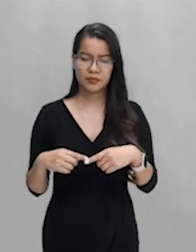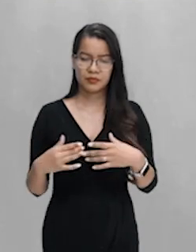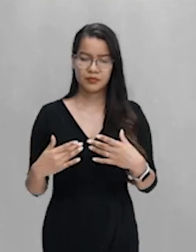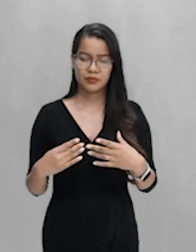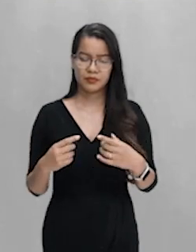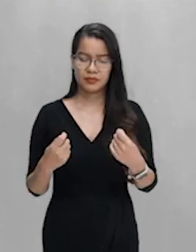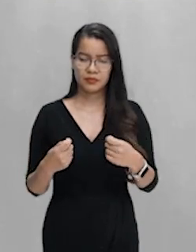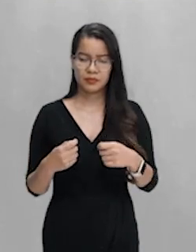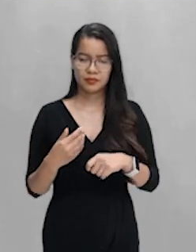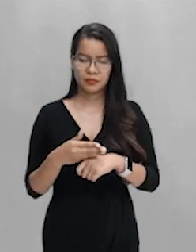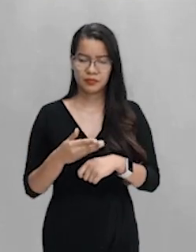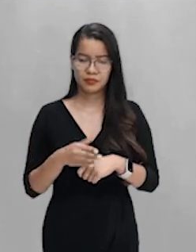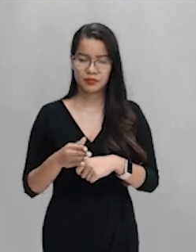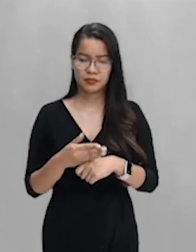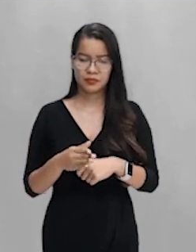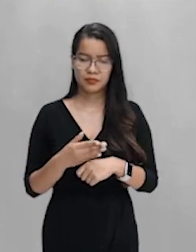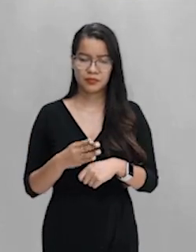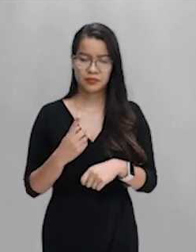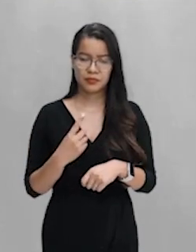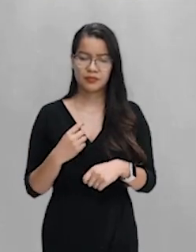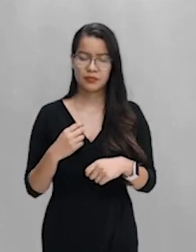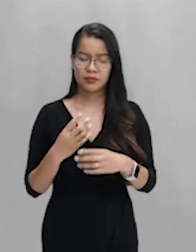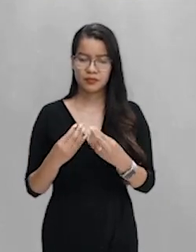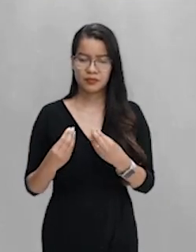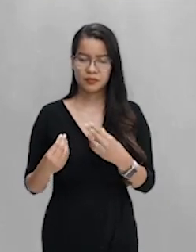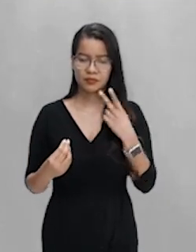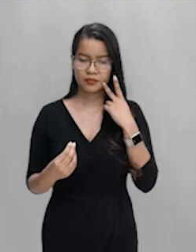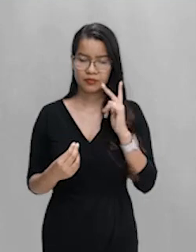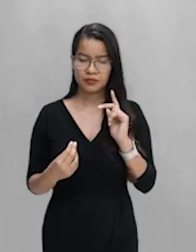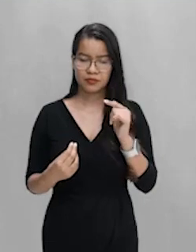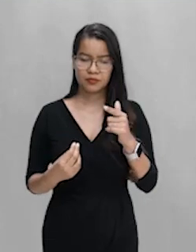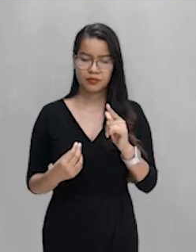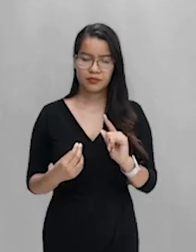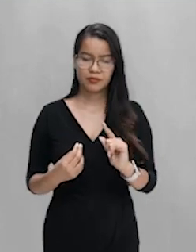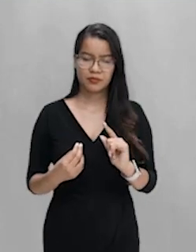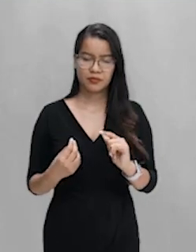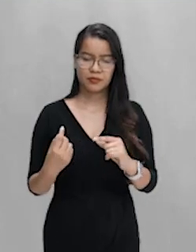tenho que treinar duro para ganhar a competição. Como é que vai ficar?